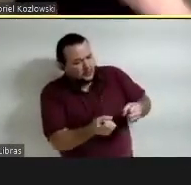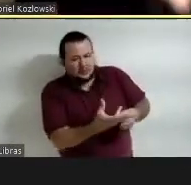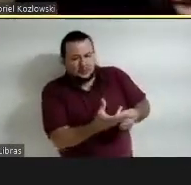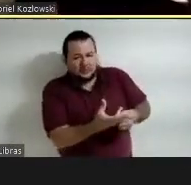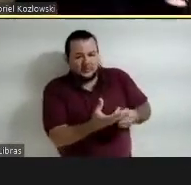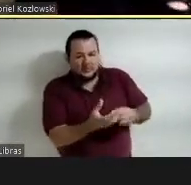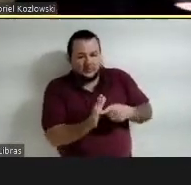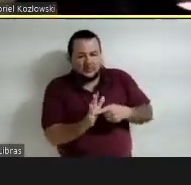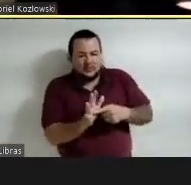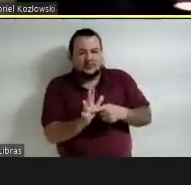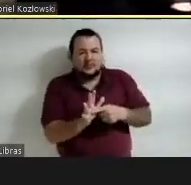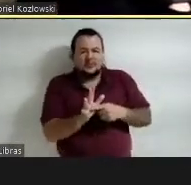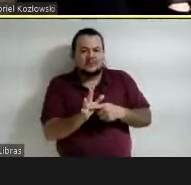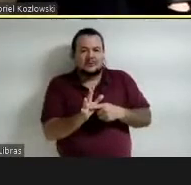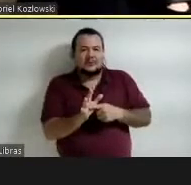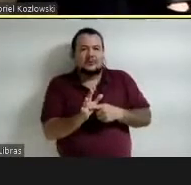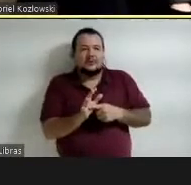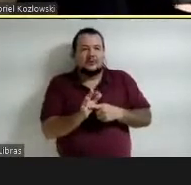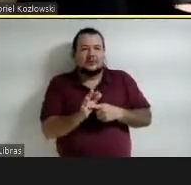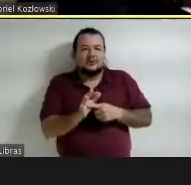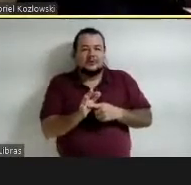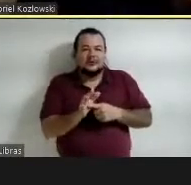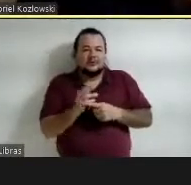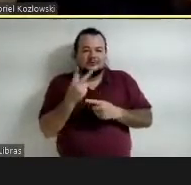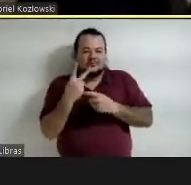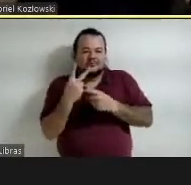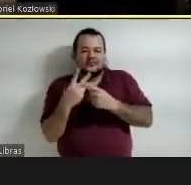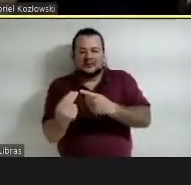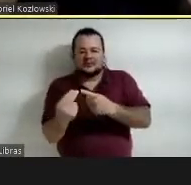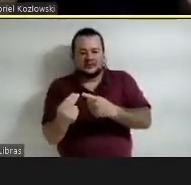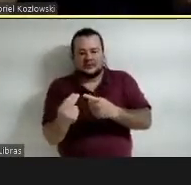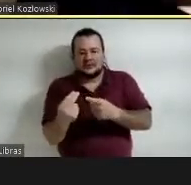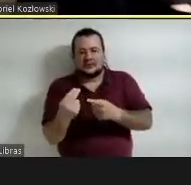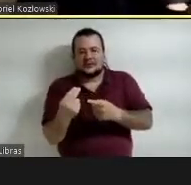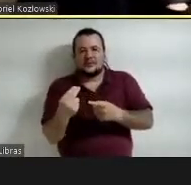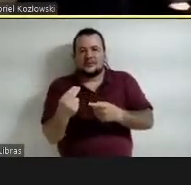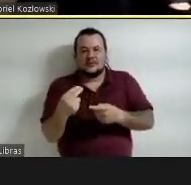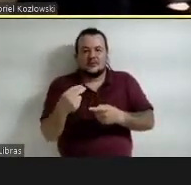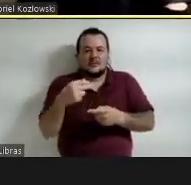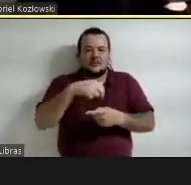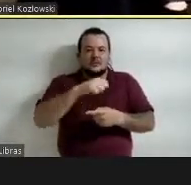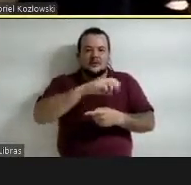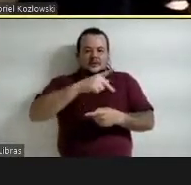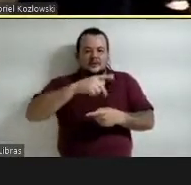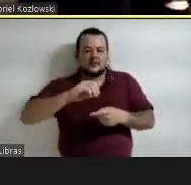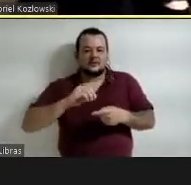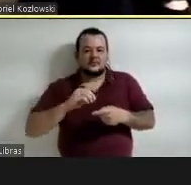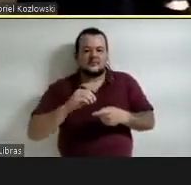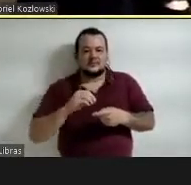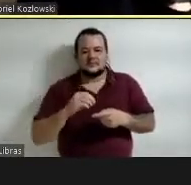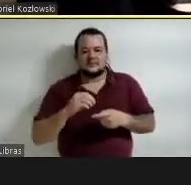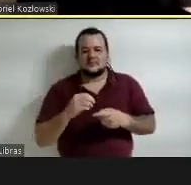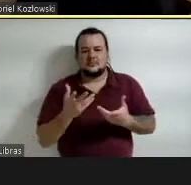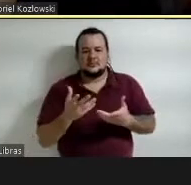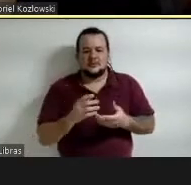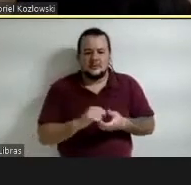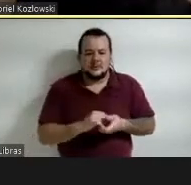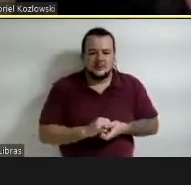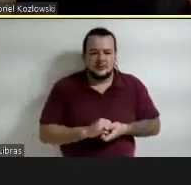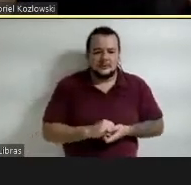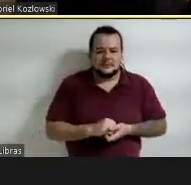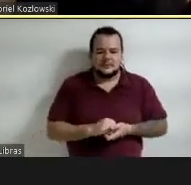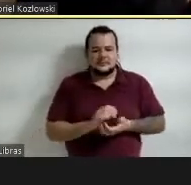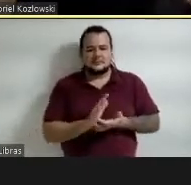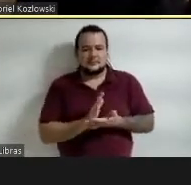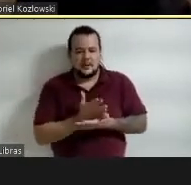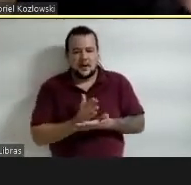triunfo de noções como o Estado-nação, da geopolítica, do colonialismo, etc. Alguns desses nomes que eu